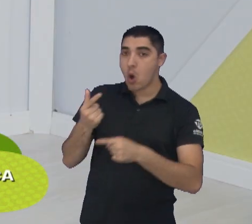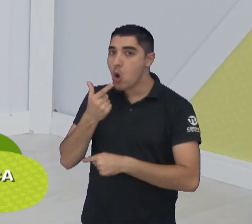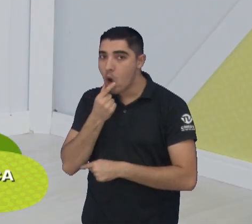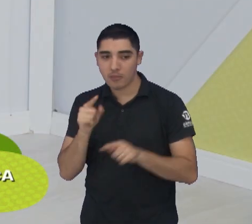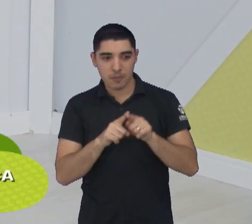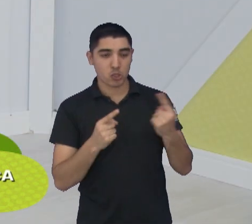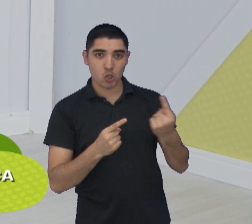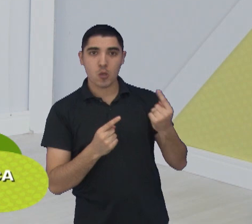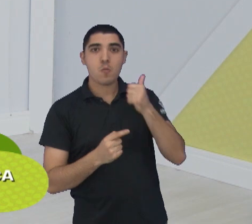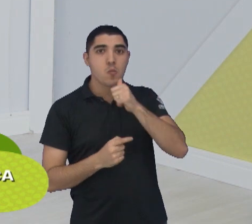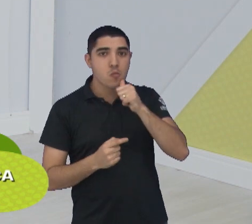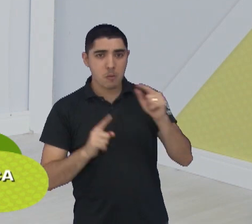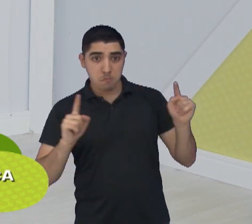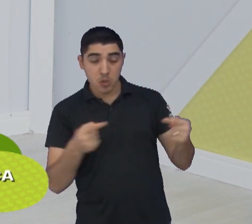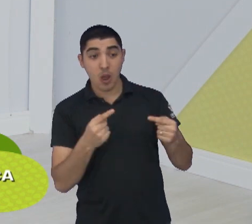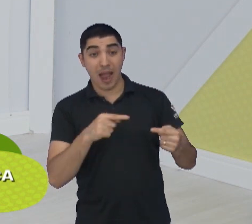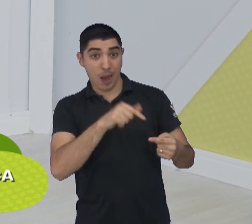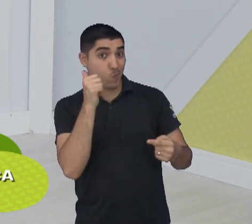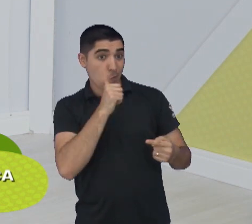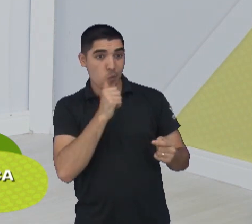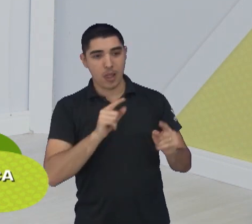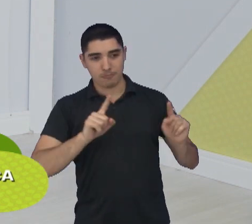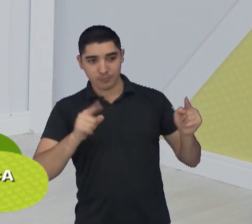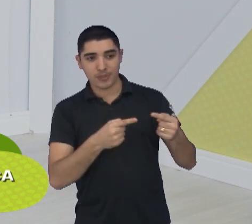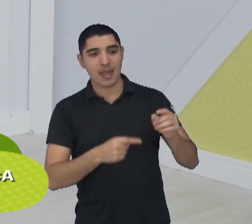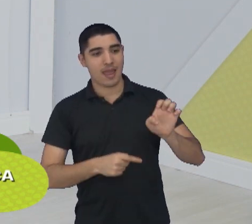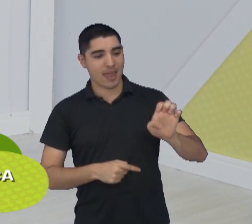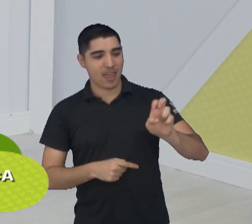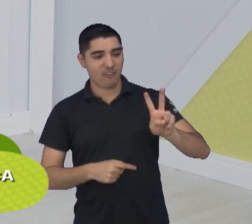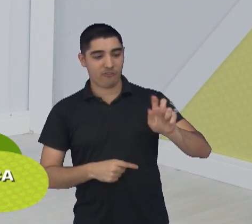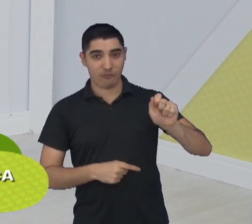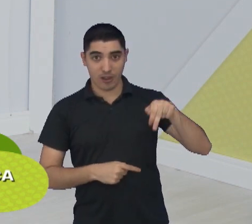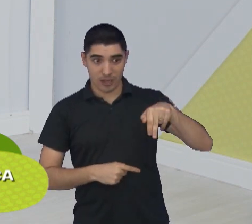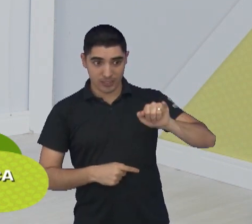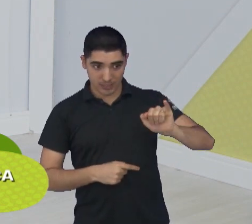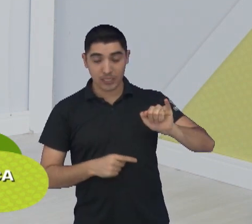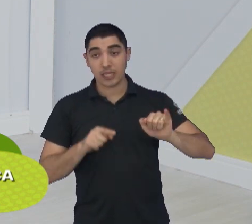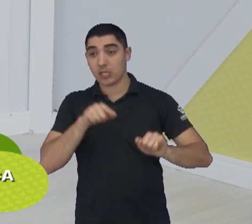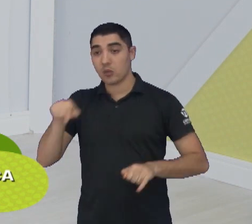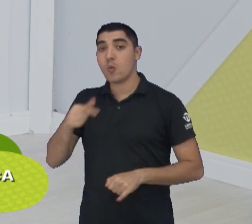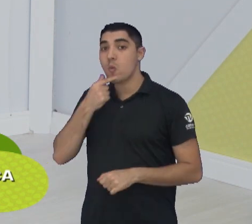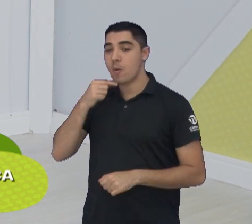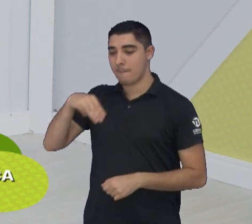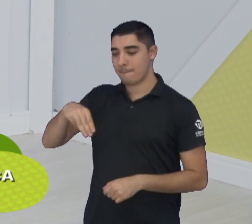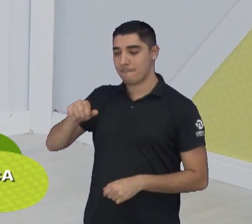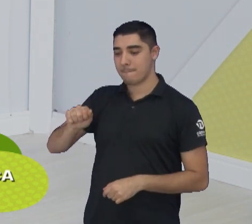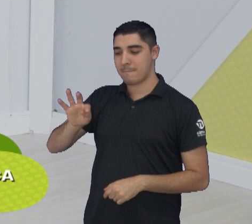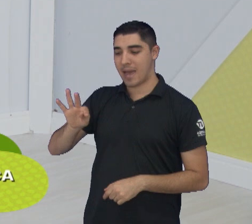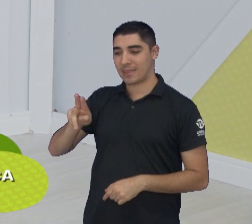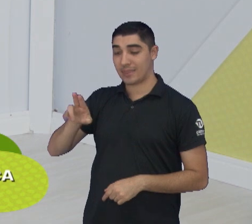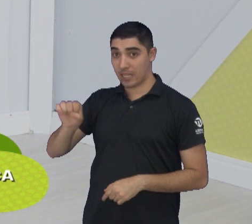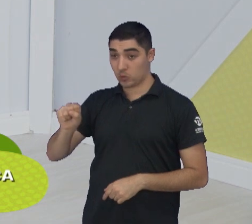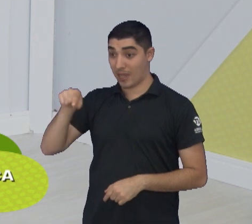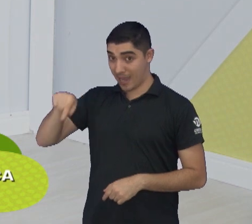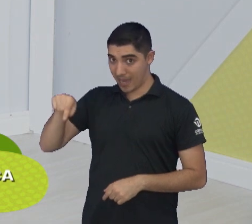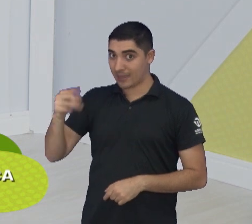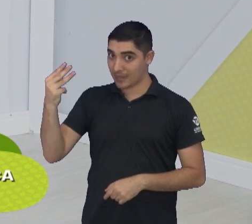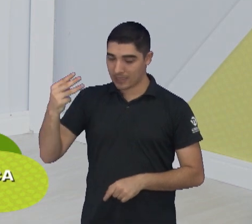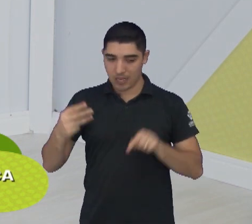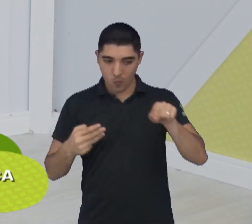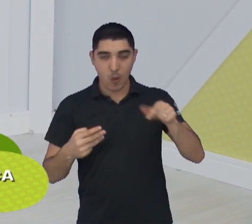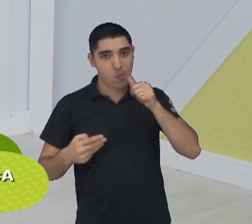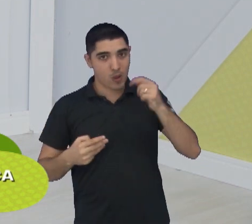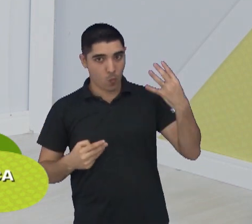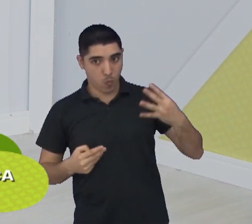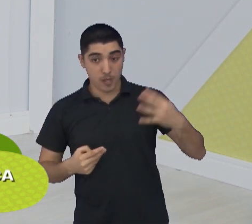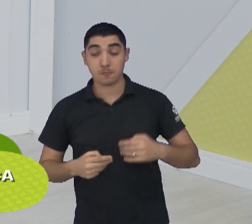4ª colocação no feminino com Evani Calado e também no masculino com o Matheus Carvalho. O Zezinho Guardia acompanha a seleção brasileira